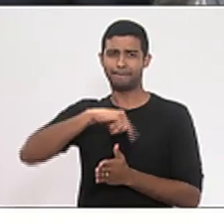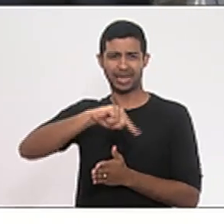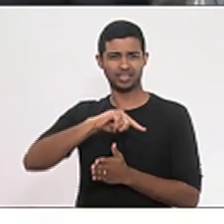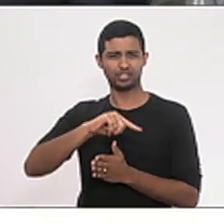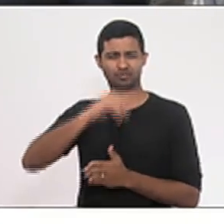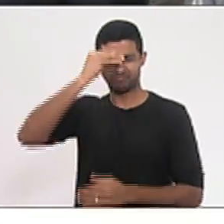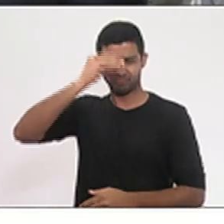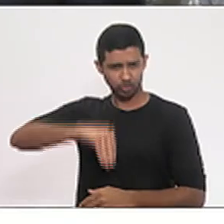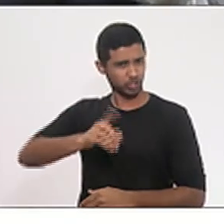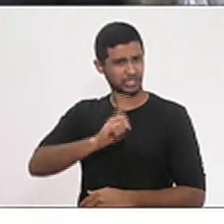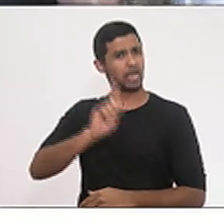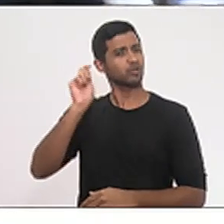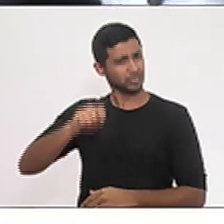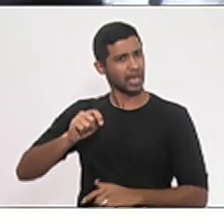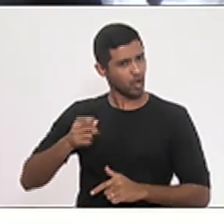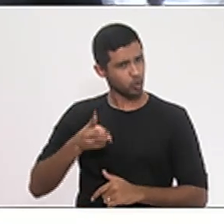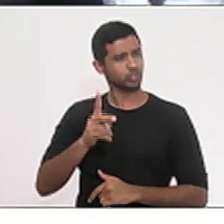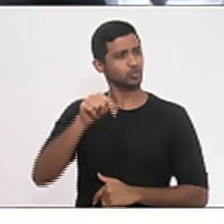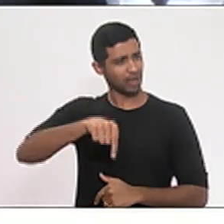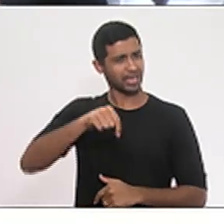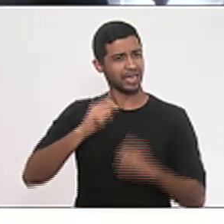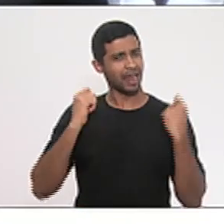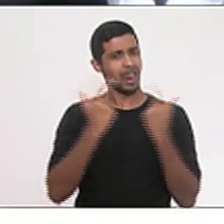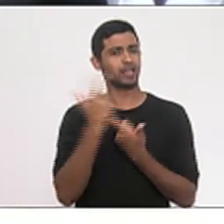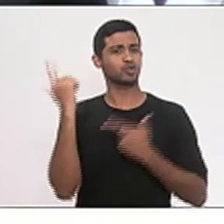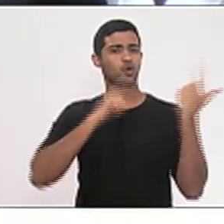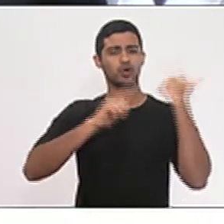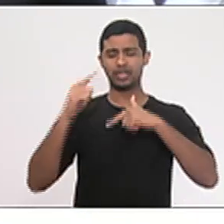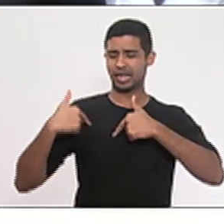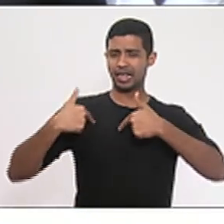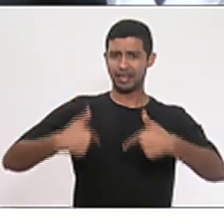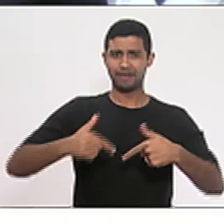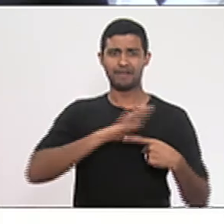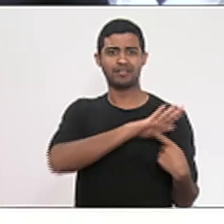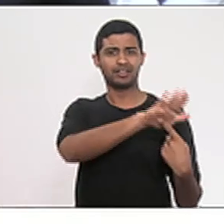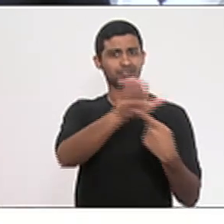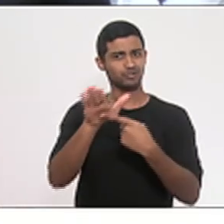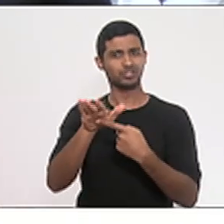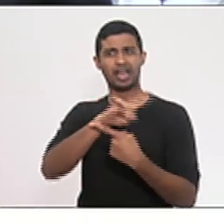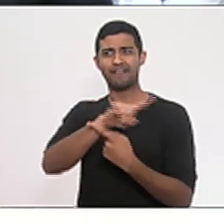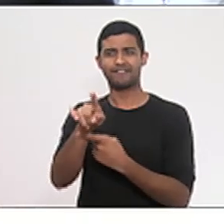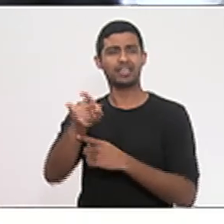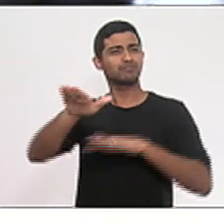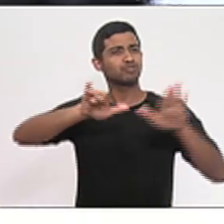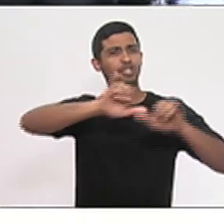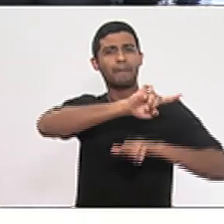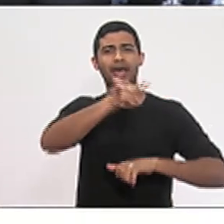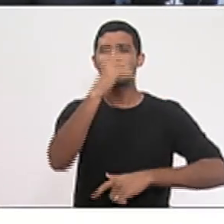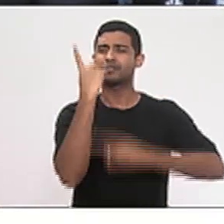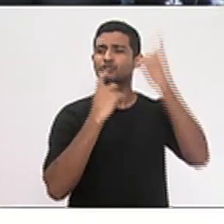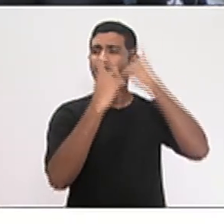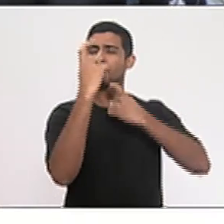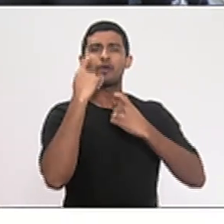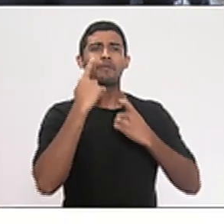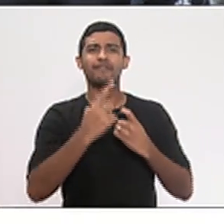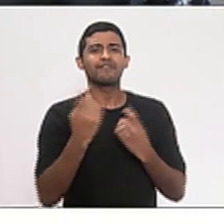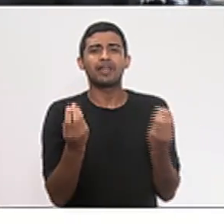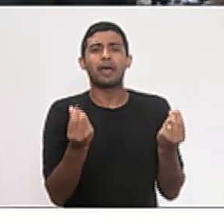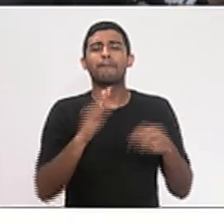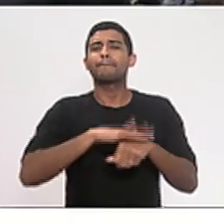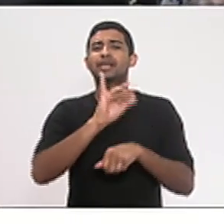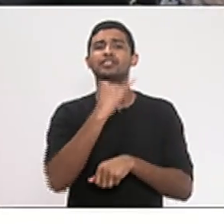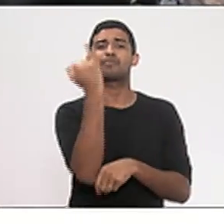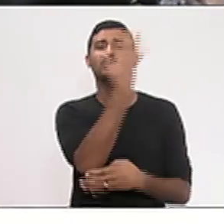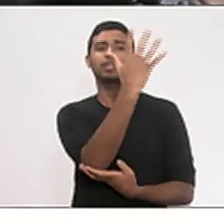para tomarmos, no âmbito dessa casa, a iniciativa de reunir parlamentares preocupados com aquele que é o bem mais precioso